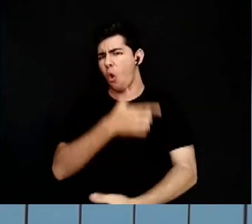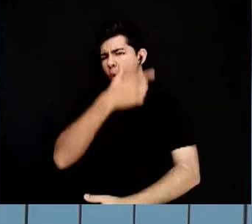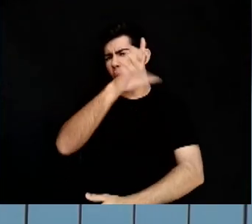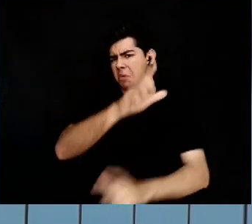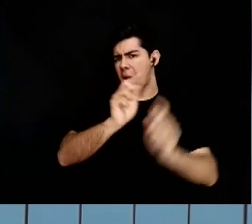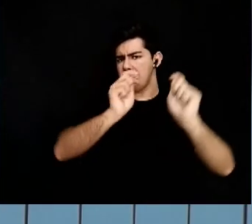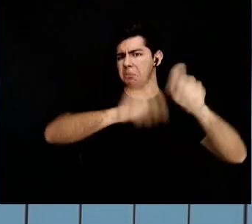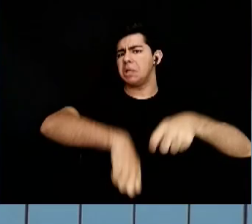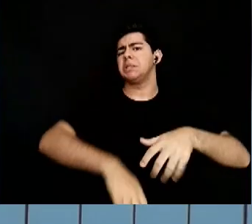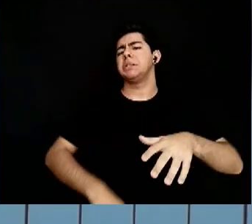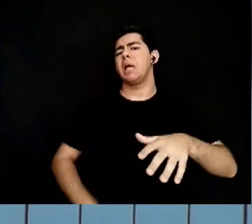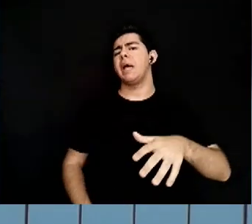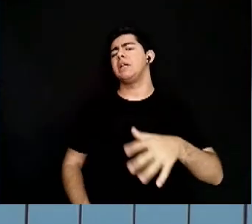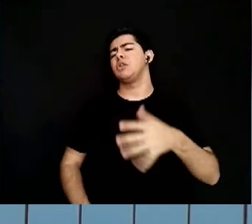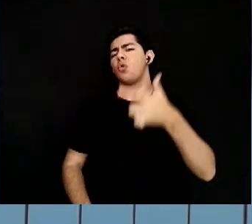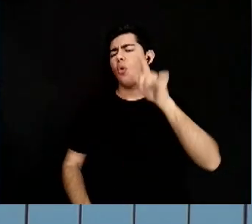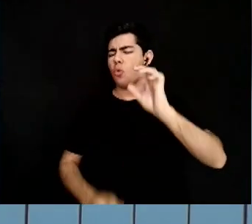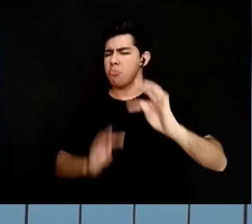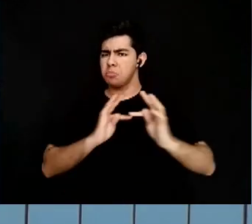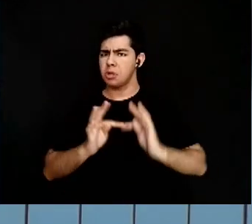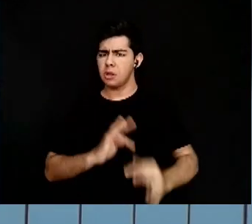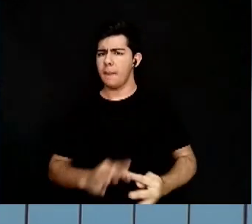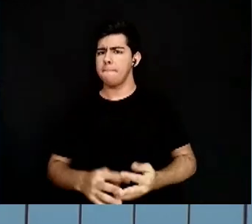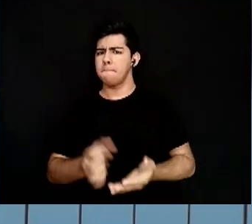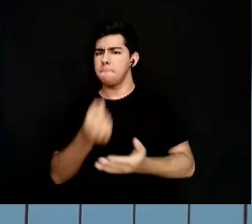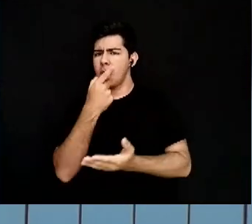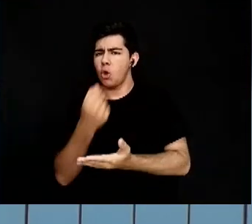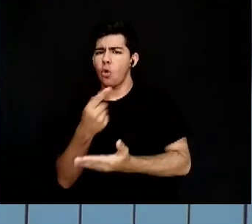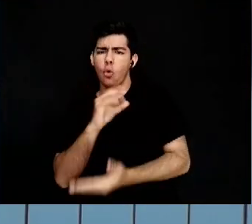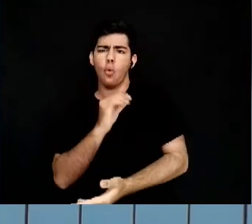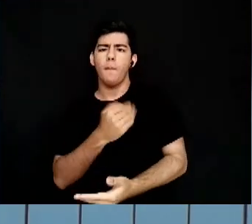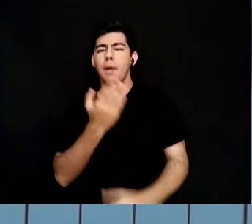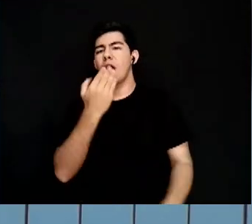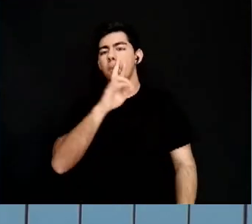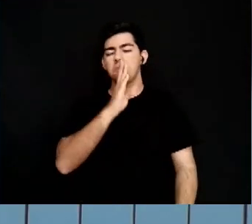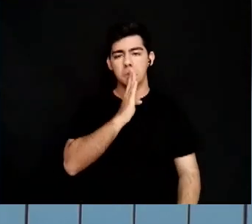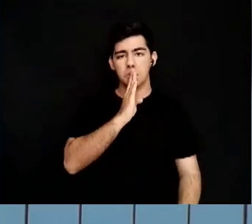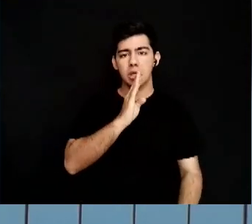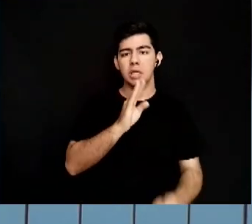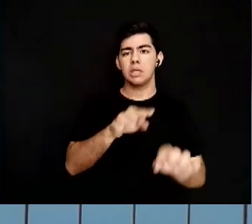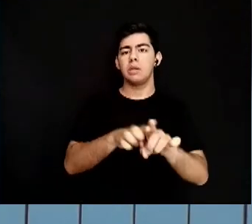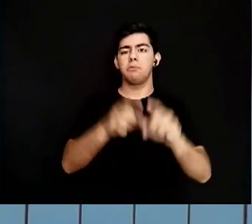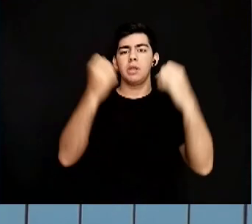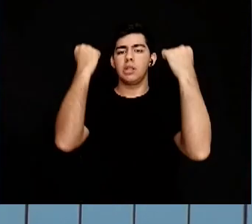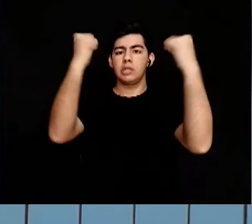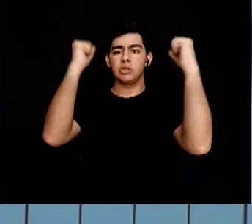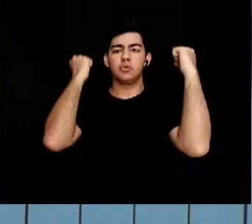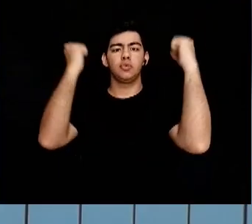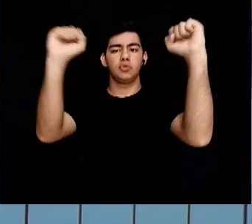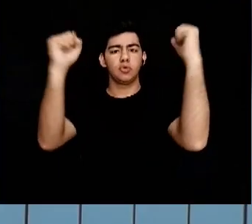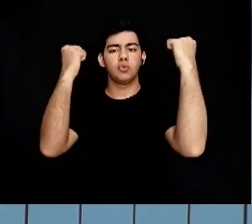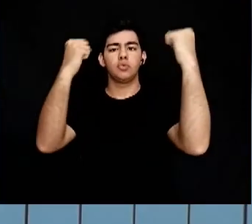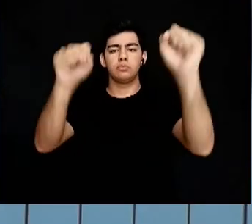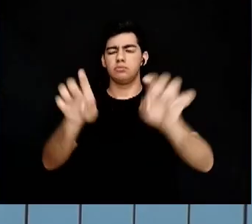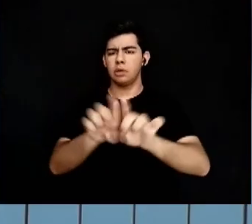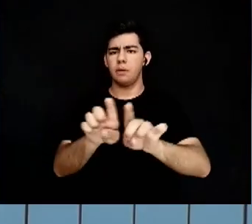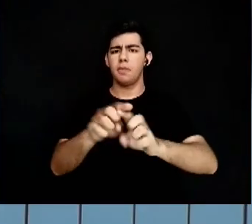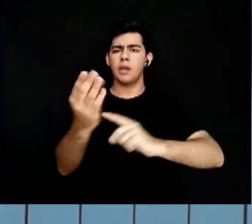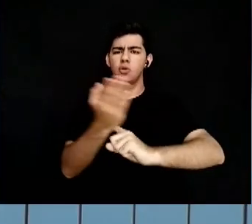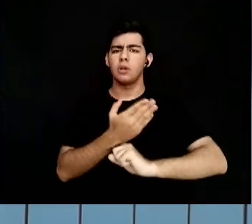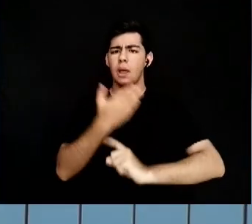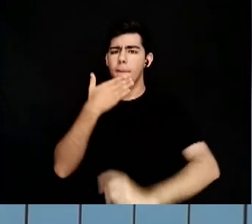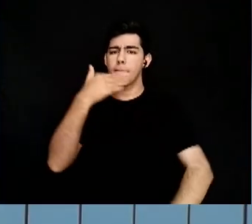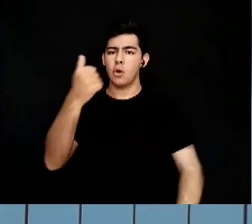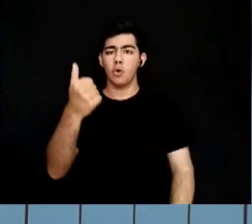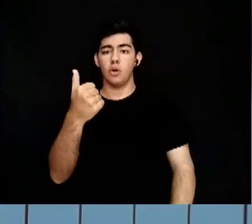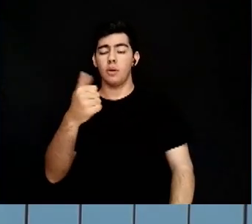Existe alguma outra condição, além do tratamento com medicação, uma dieta regular, exercícios físicos,